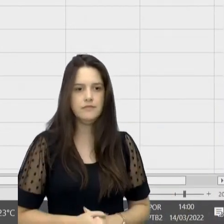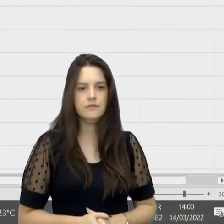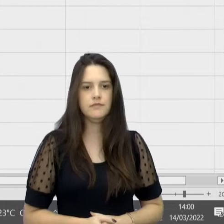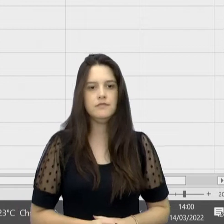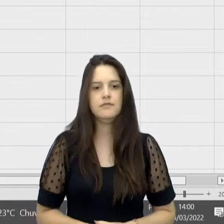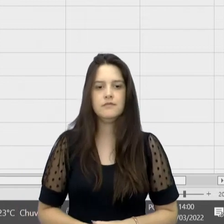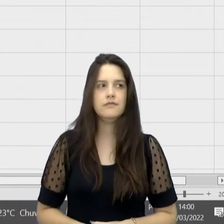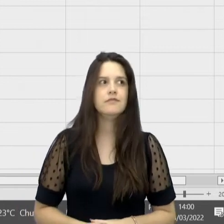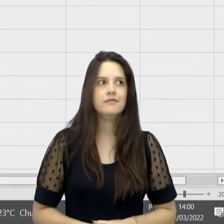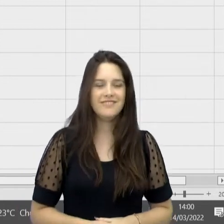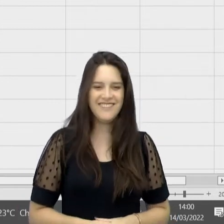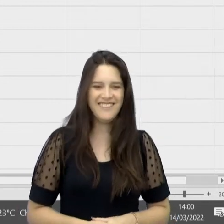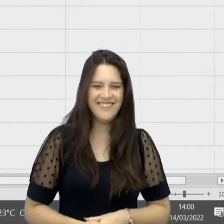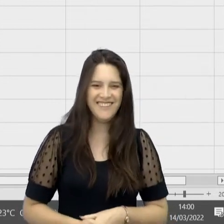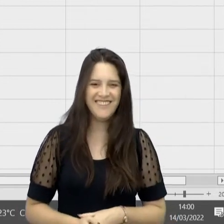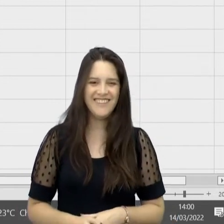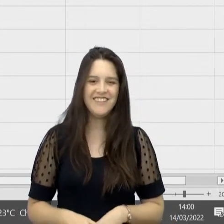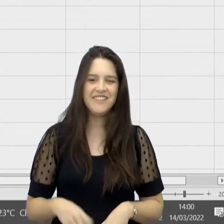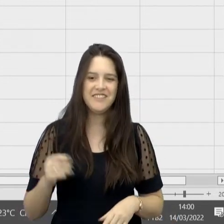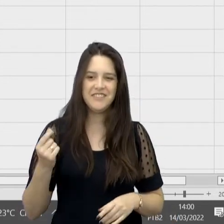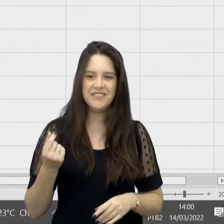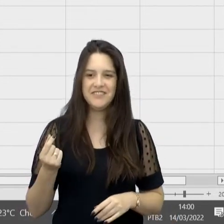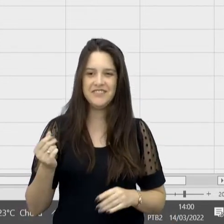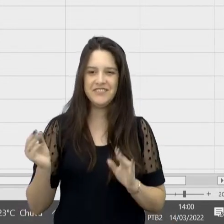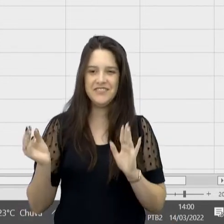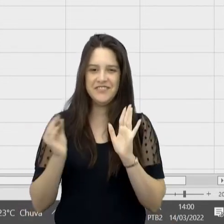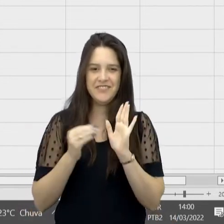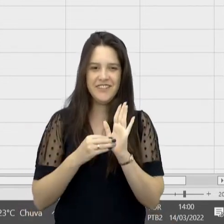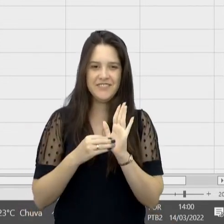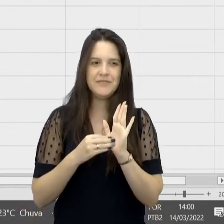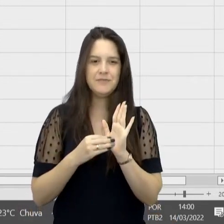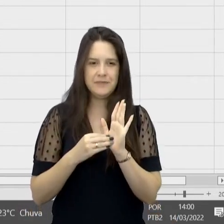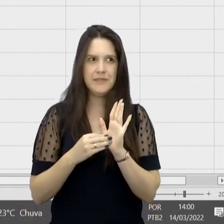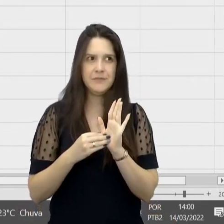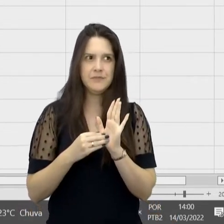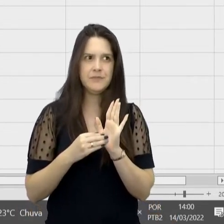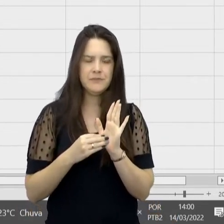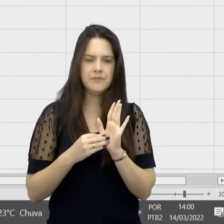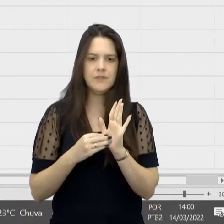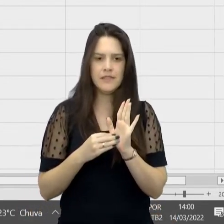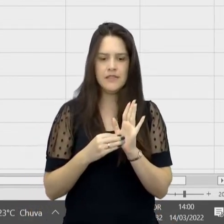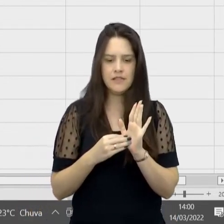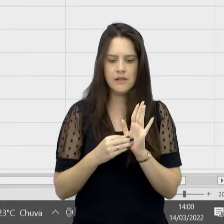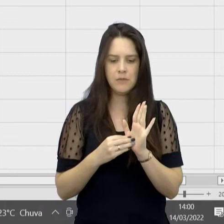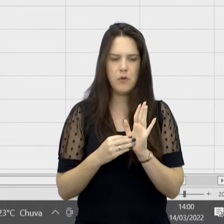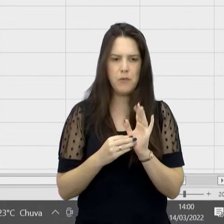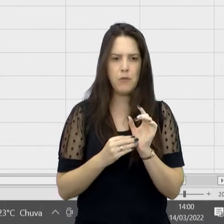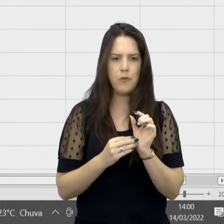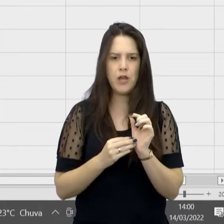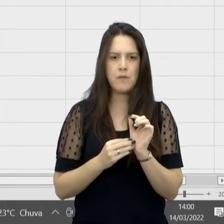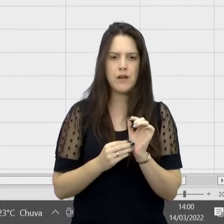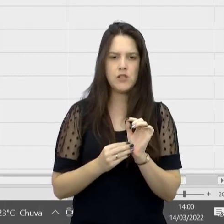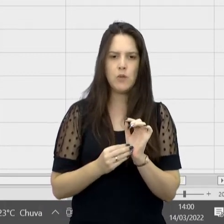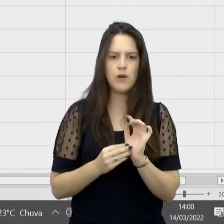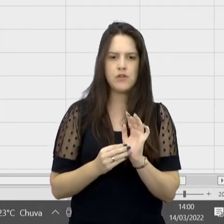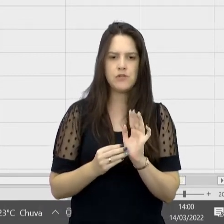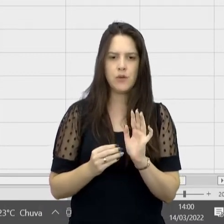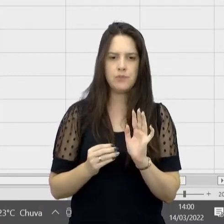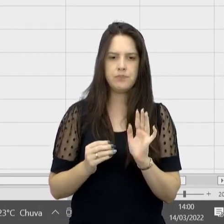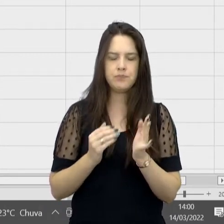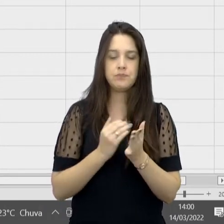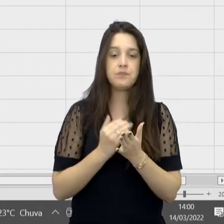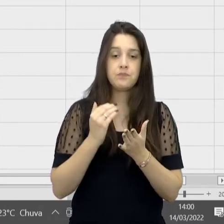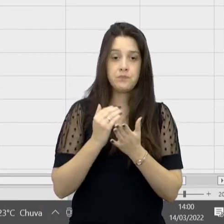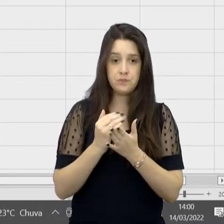Vamos pôr diferente de lá, né? Vamos supor que a gente gastou R$30 na semana, na